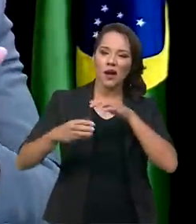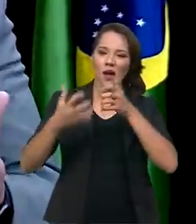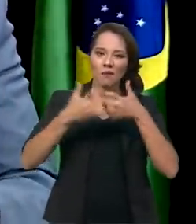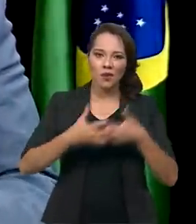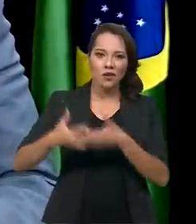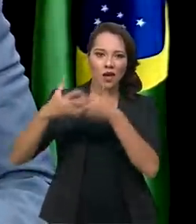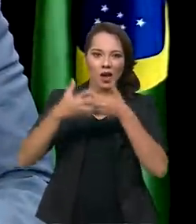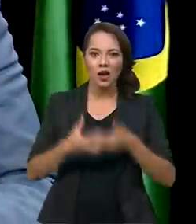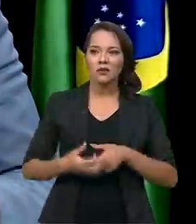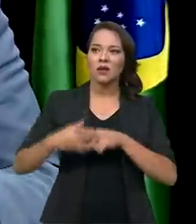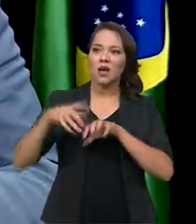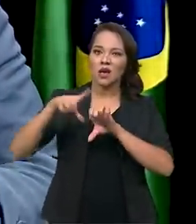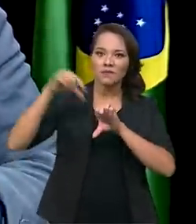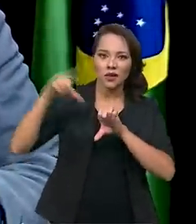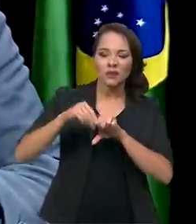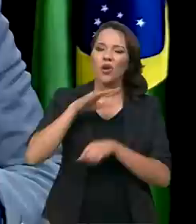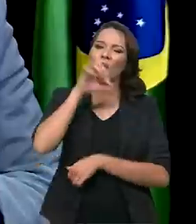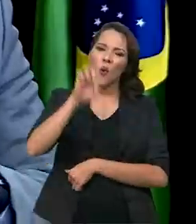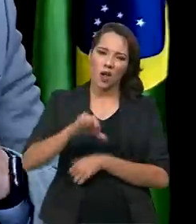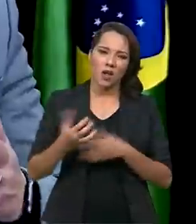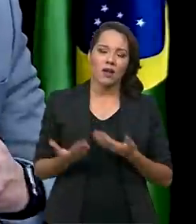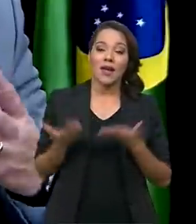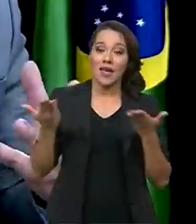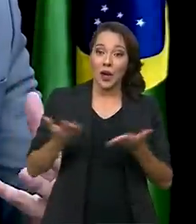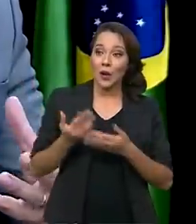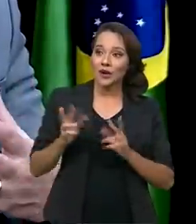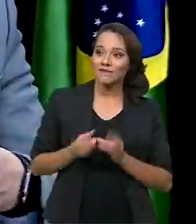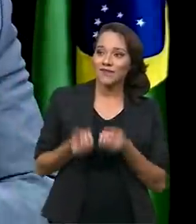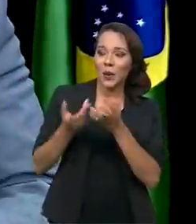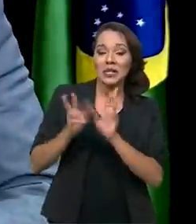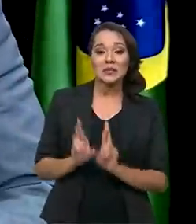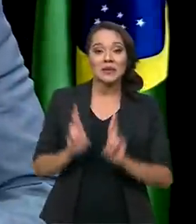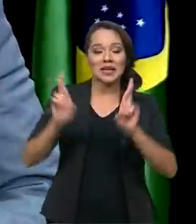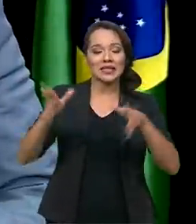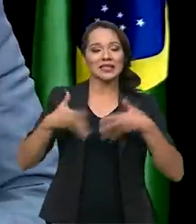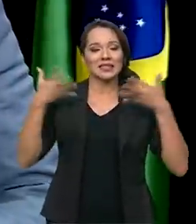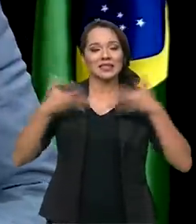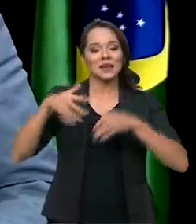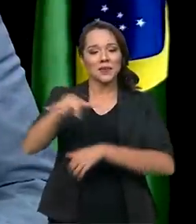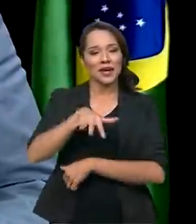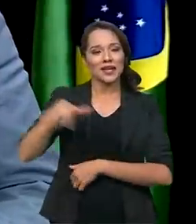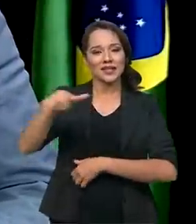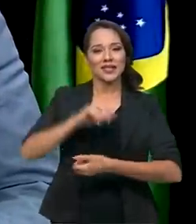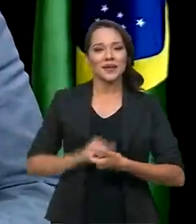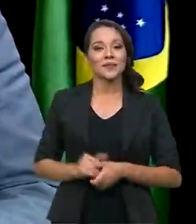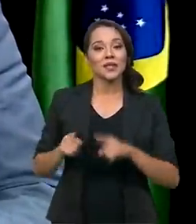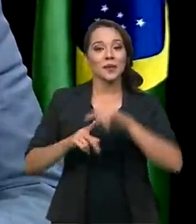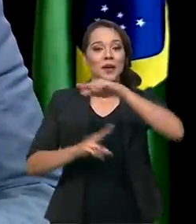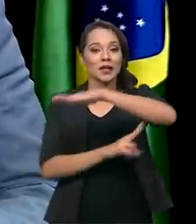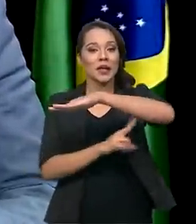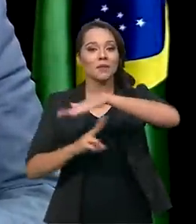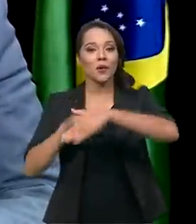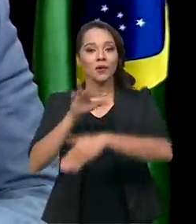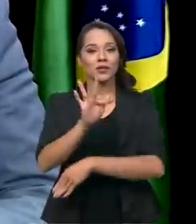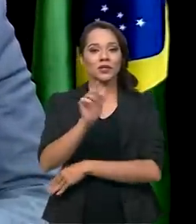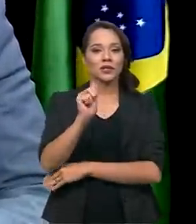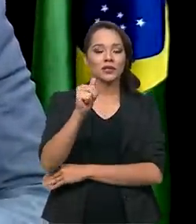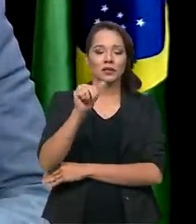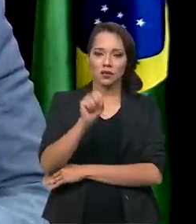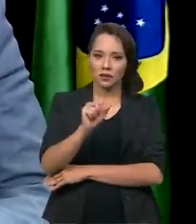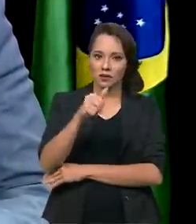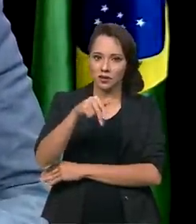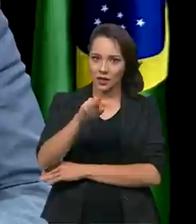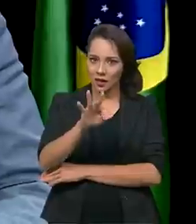caminhoneiros que por ali passavam. Então é algo que trouxe esperança e entusiasmo para aquela região. além da ponte Santa Filomena, entre